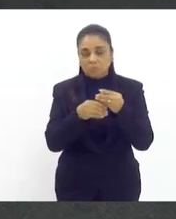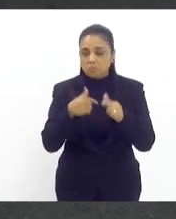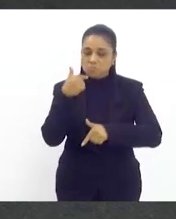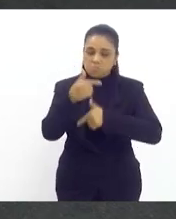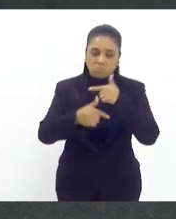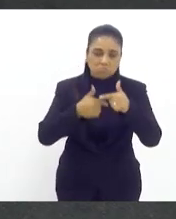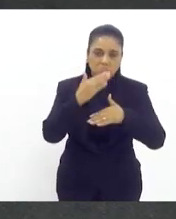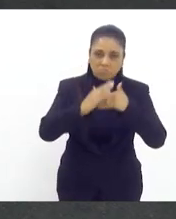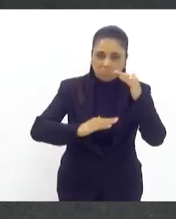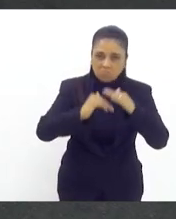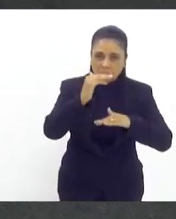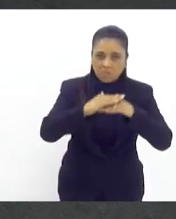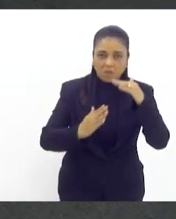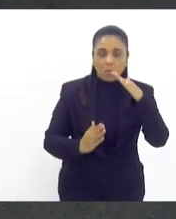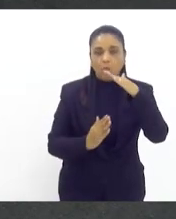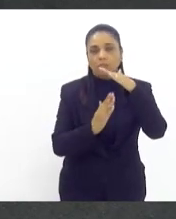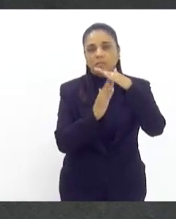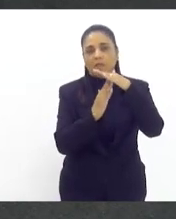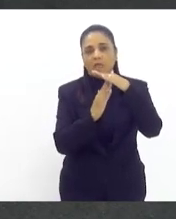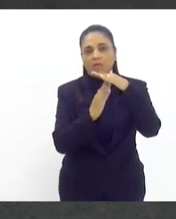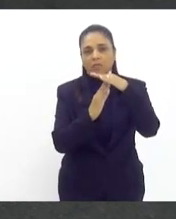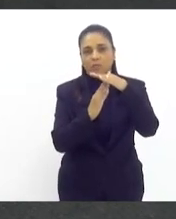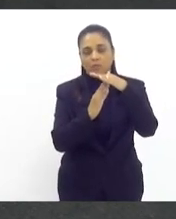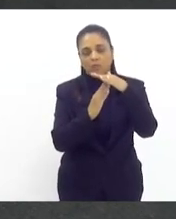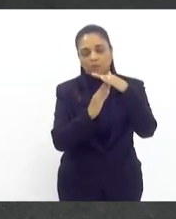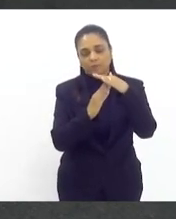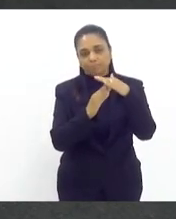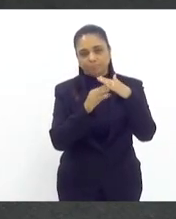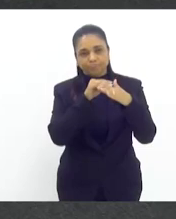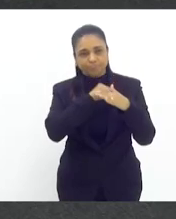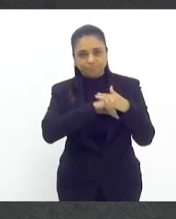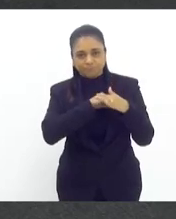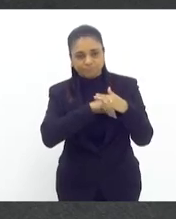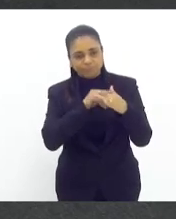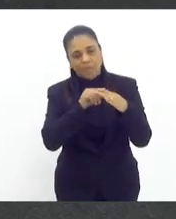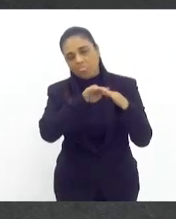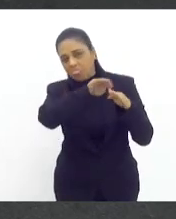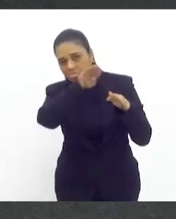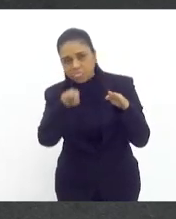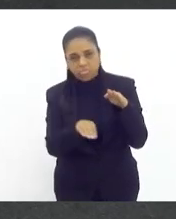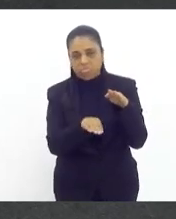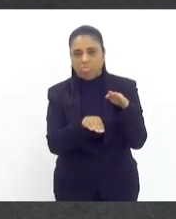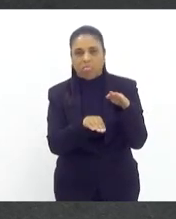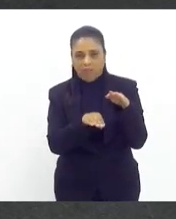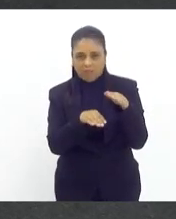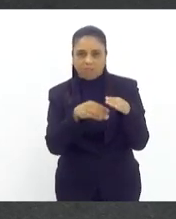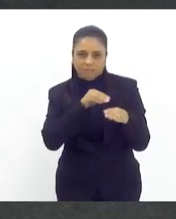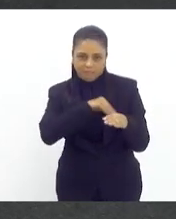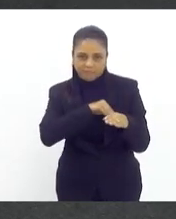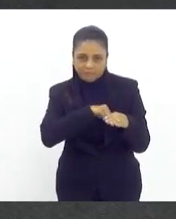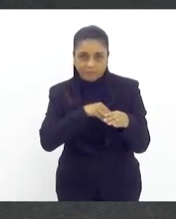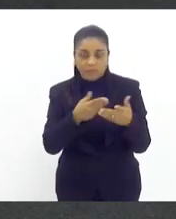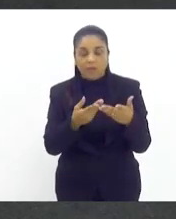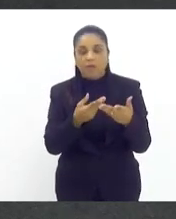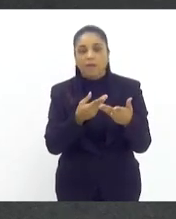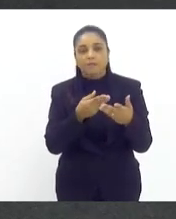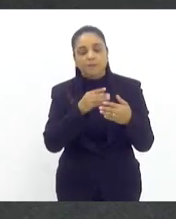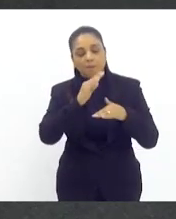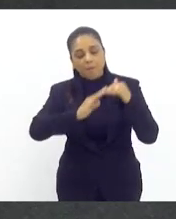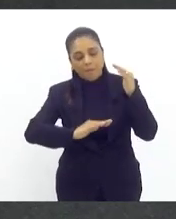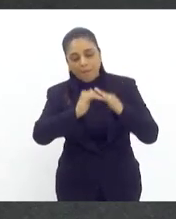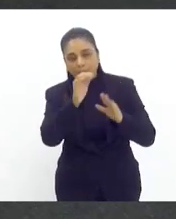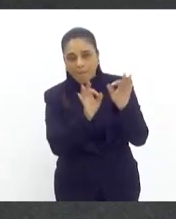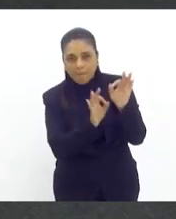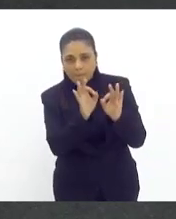que atingir o teto do previsto no plano e segue defasado bom sem o plano de carreira decente o que que acontece né